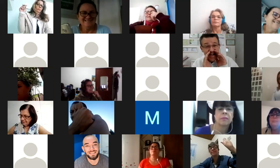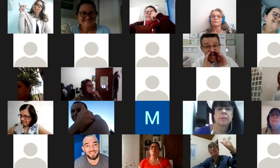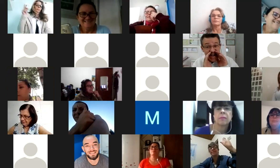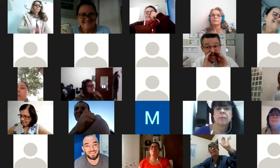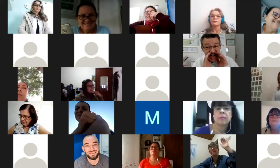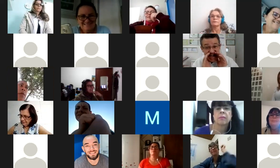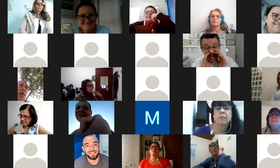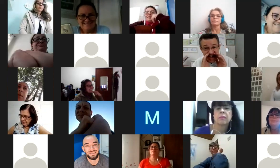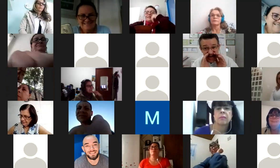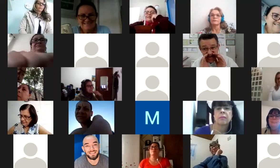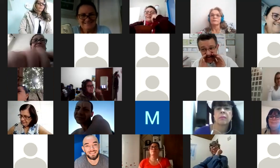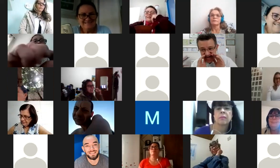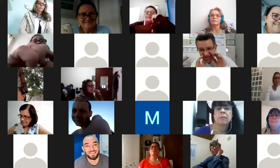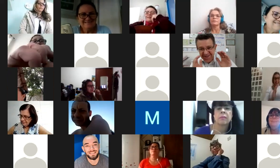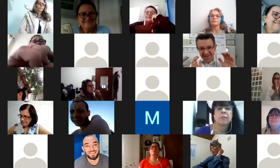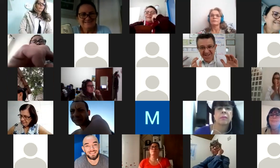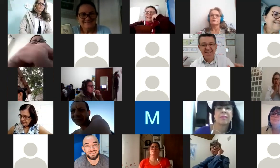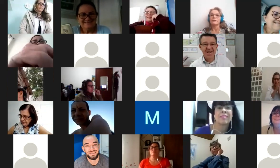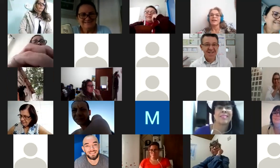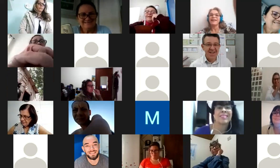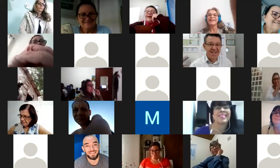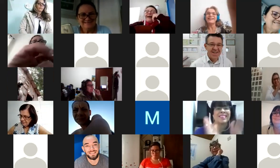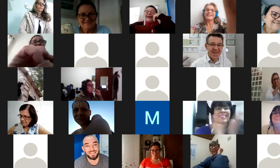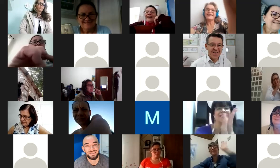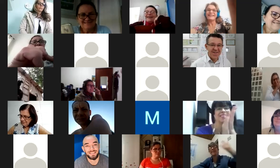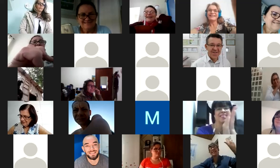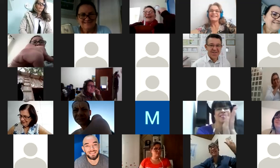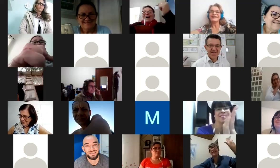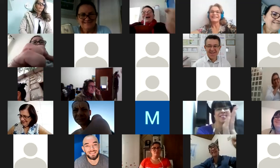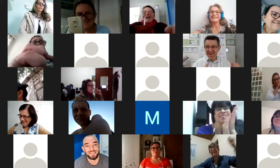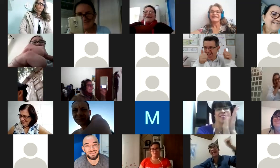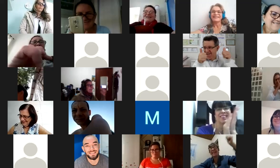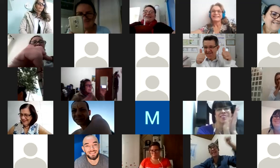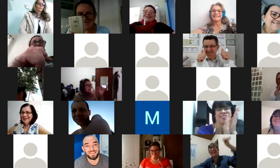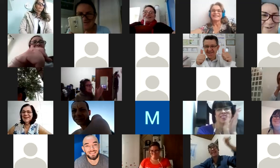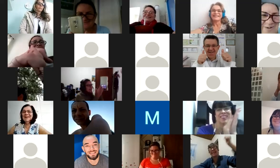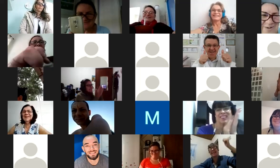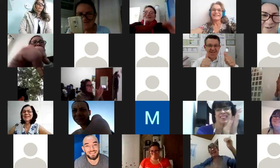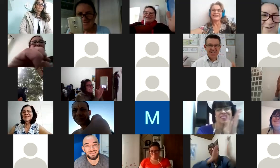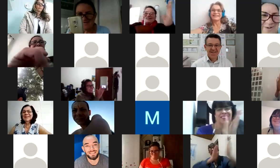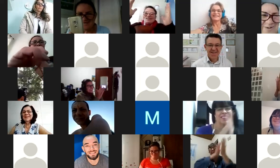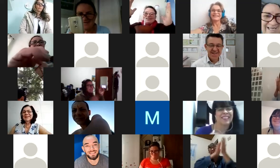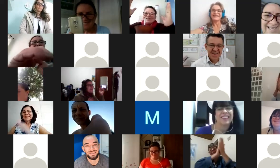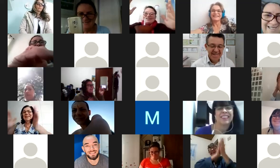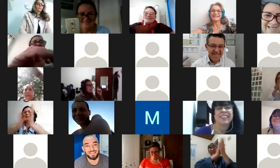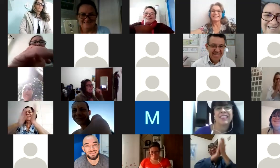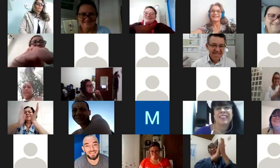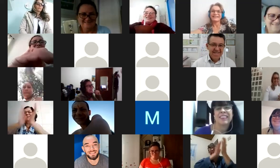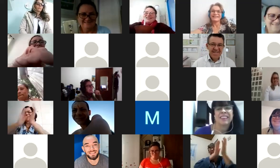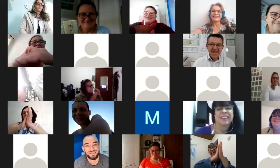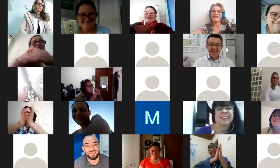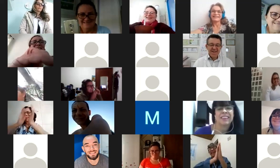Ana Cecília já nasceu. Ana Cecília já nasceu. Eita! Maravilha!